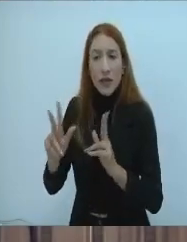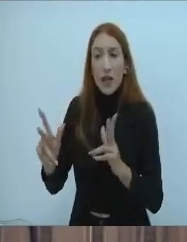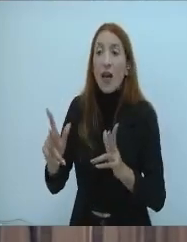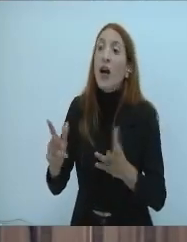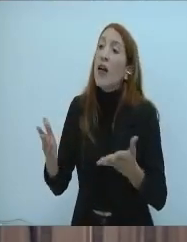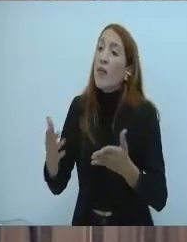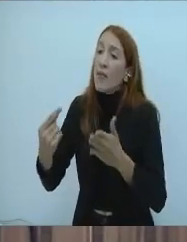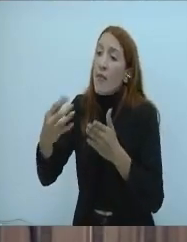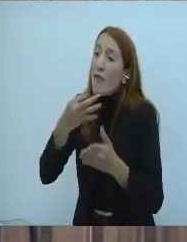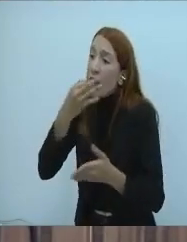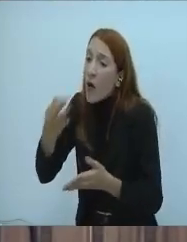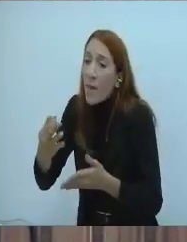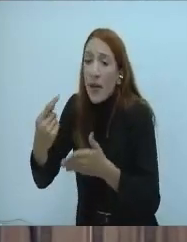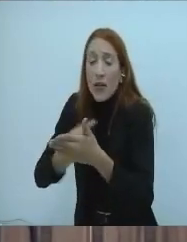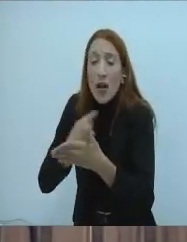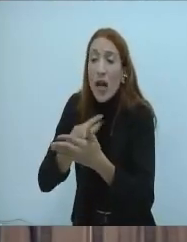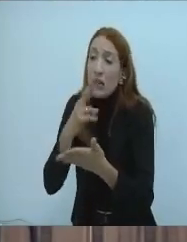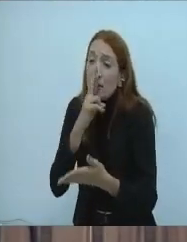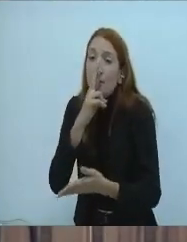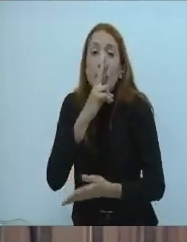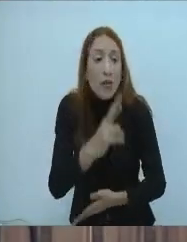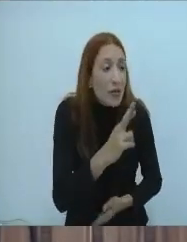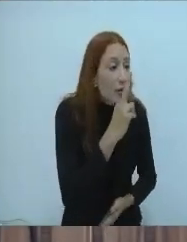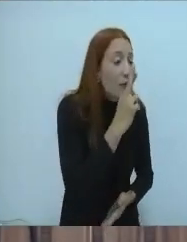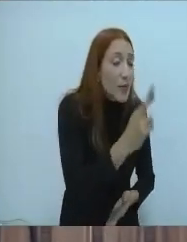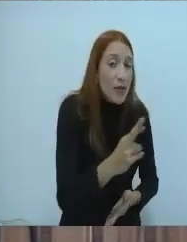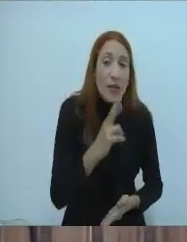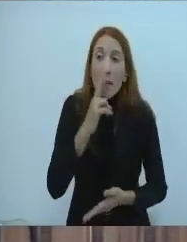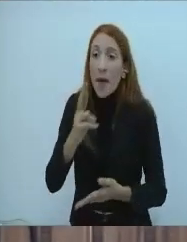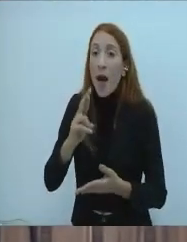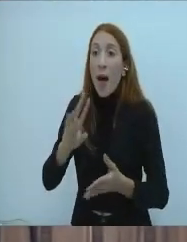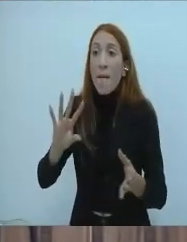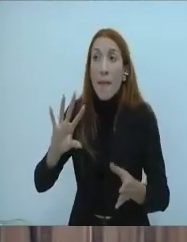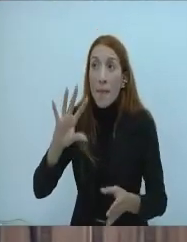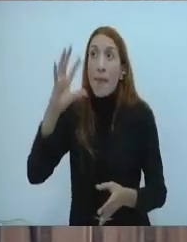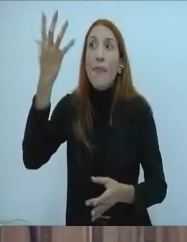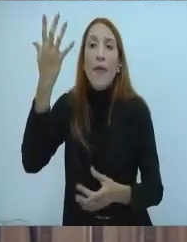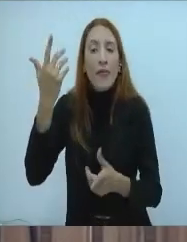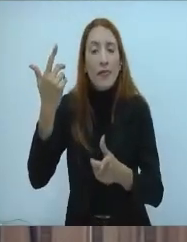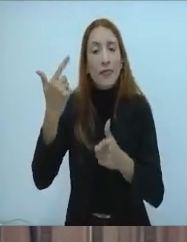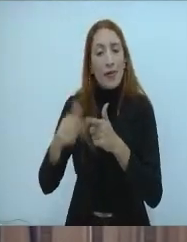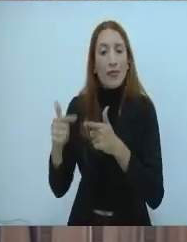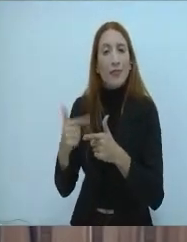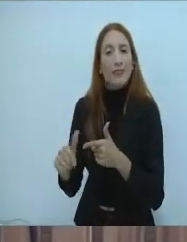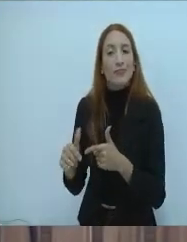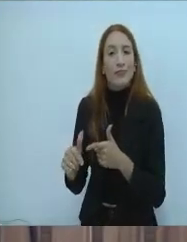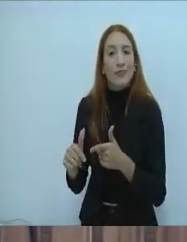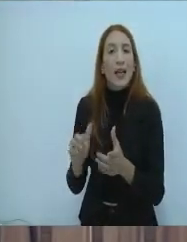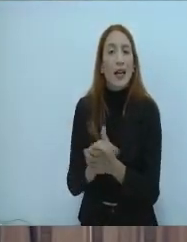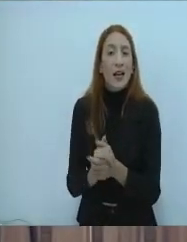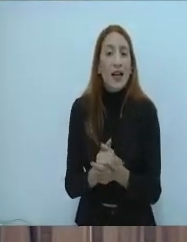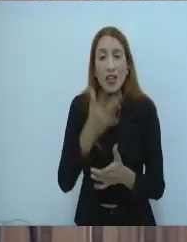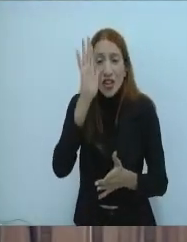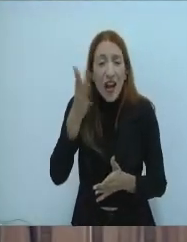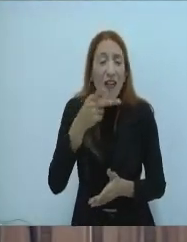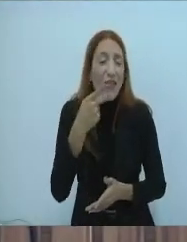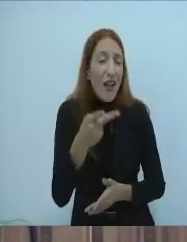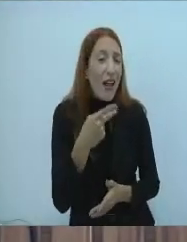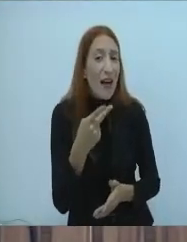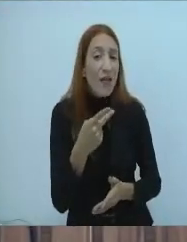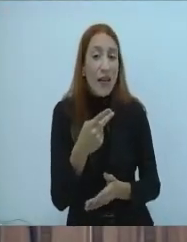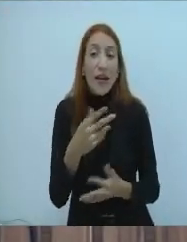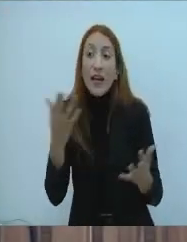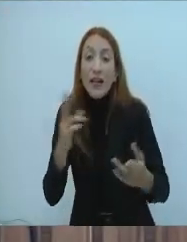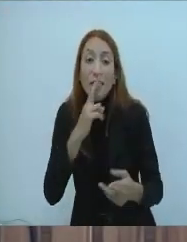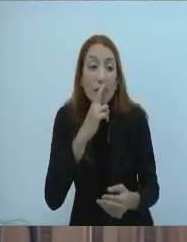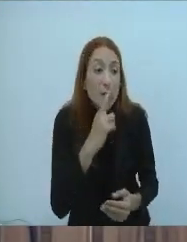alternativas para solucionar os problemas ao invés de simplesmente criticar Tancredo Neves dizia isso traga